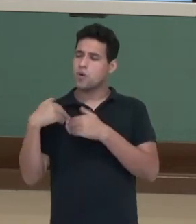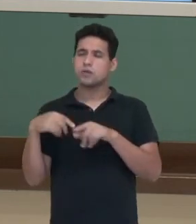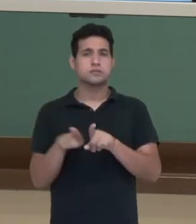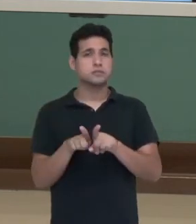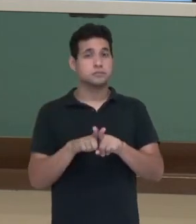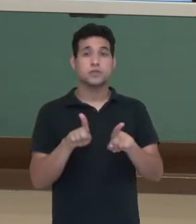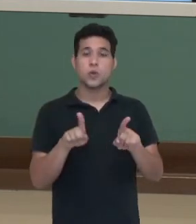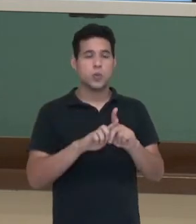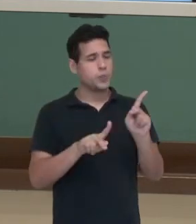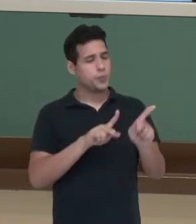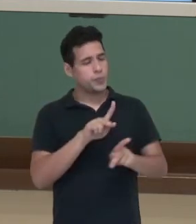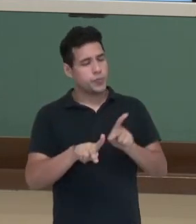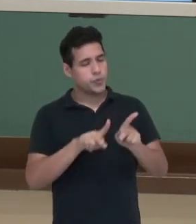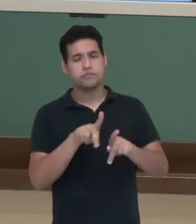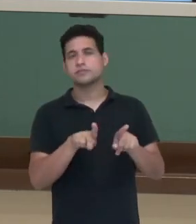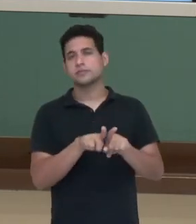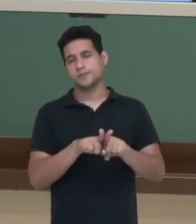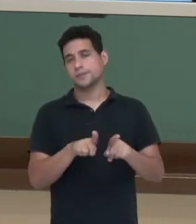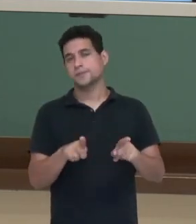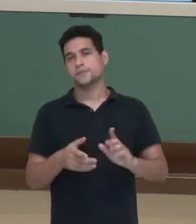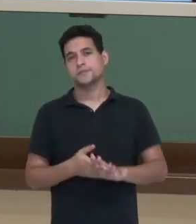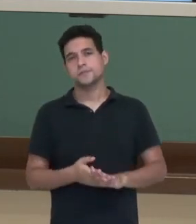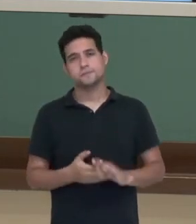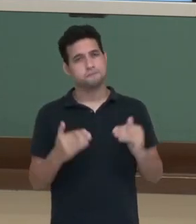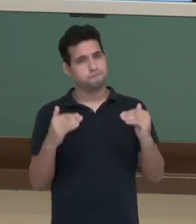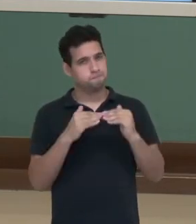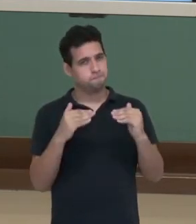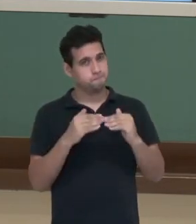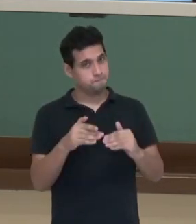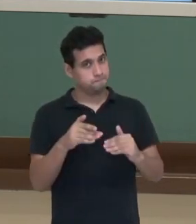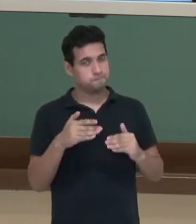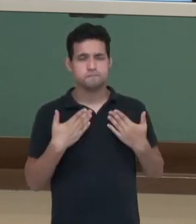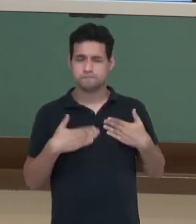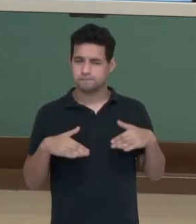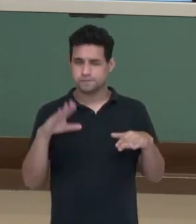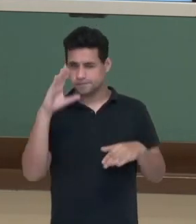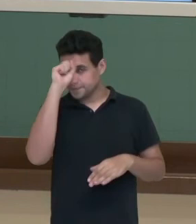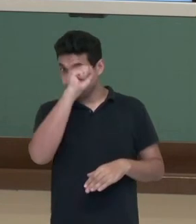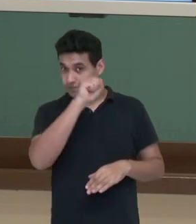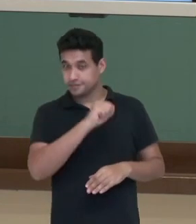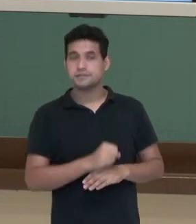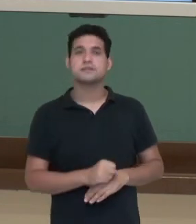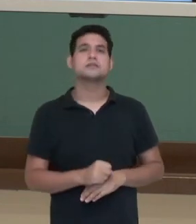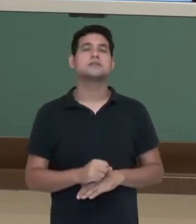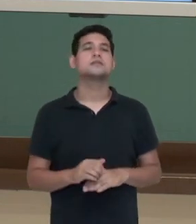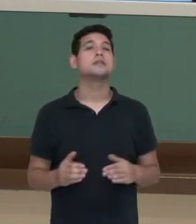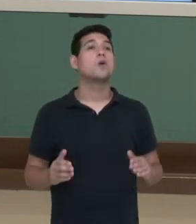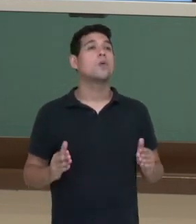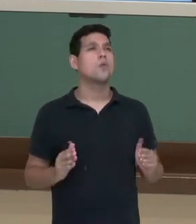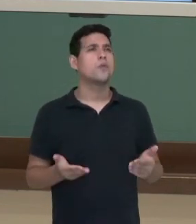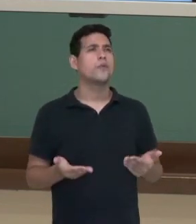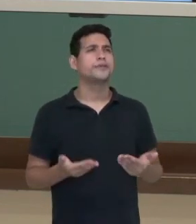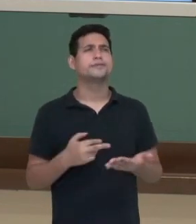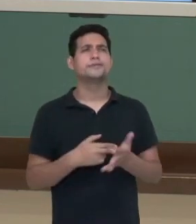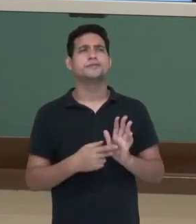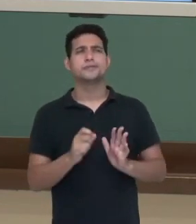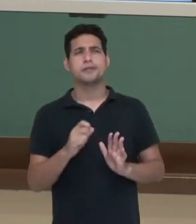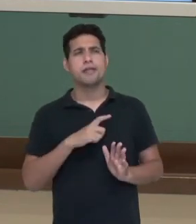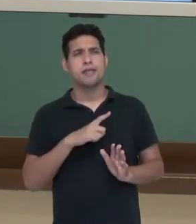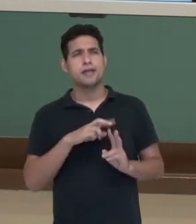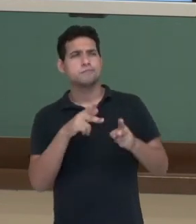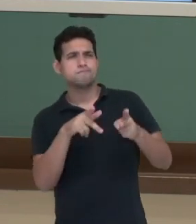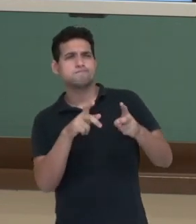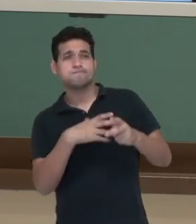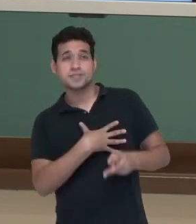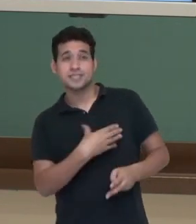o seu povo, certo? De acordo? Tranquilo? Hoy voy a enseñarte, hija mía,